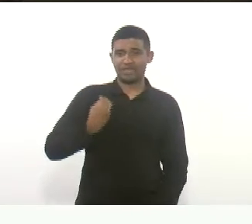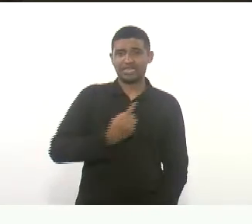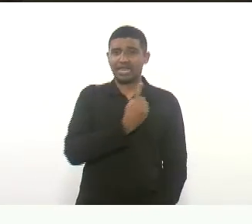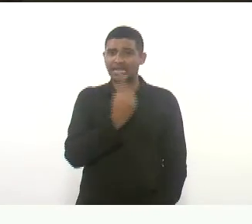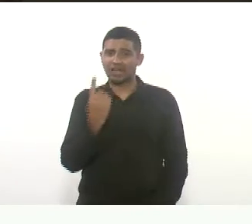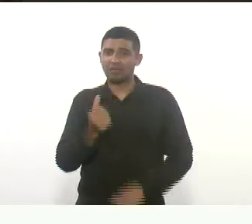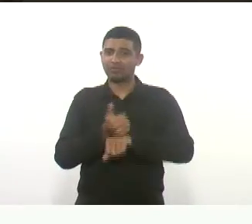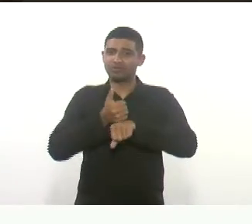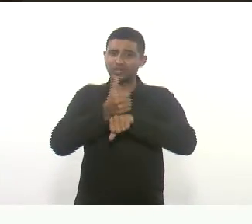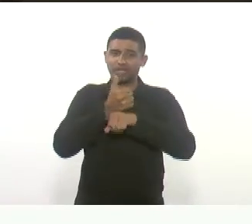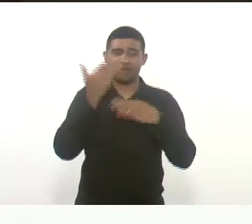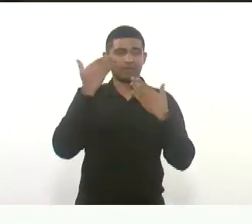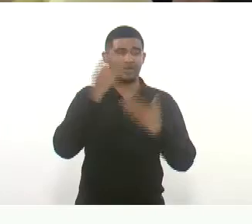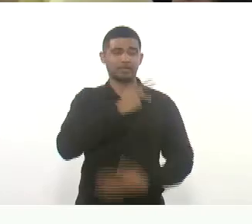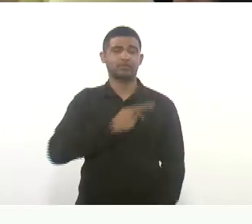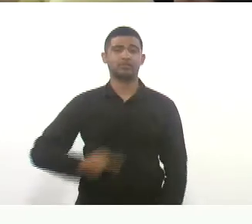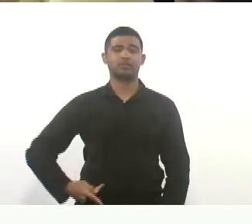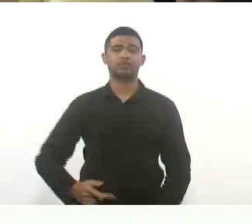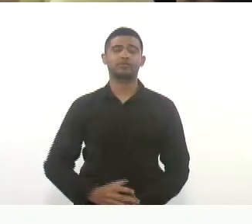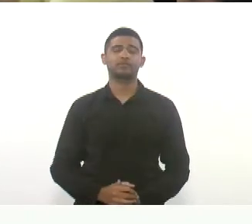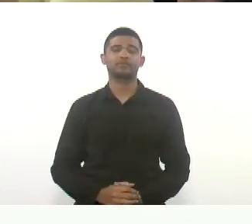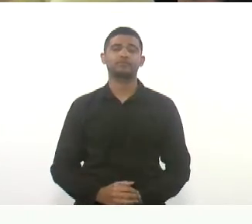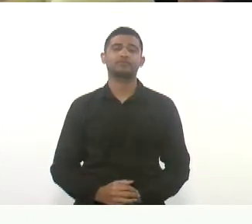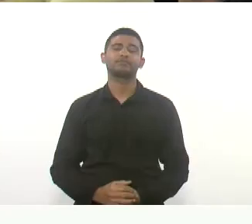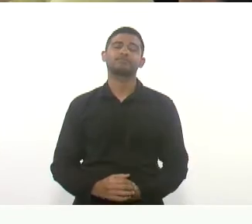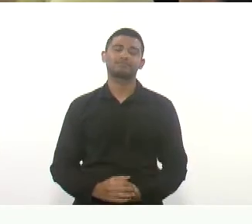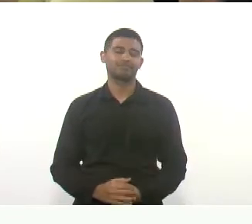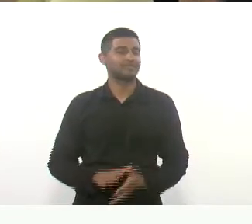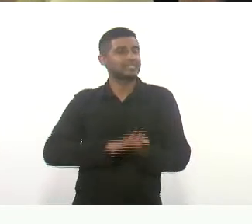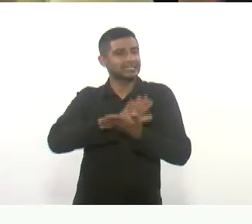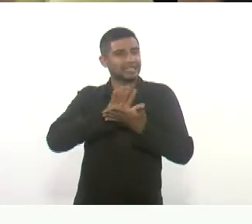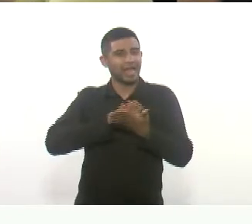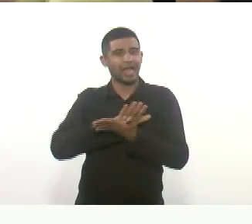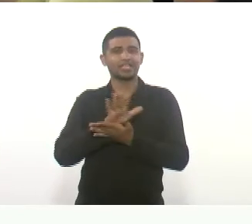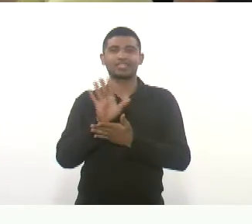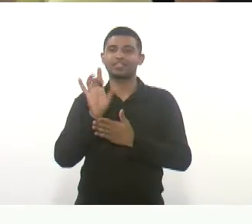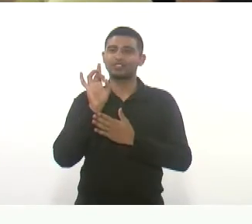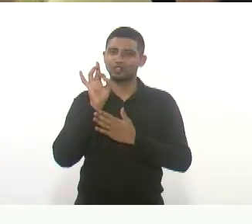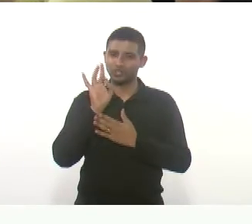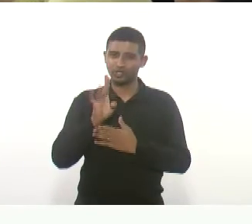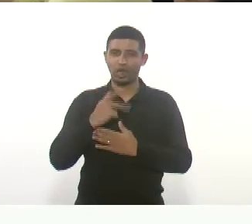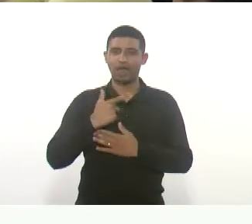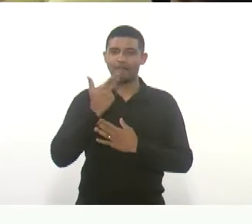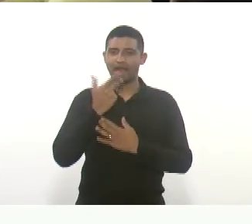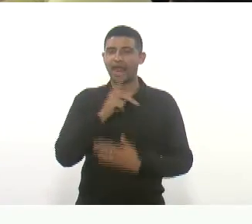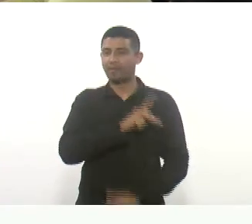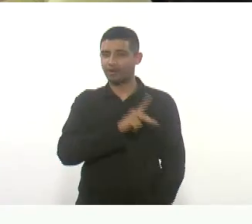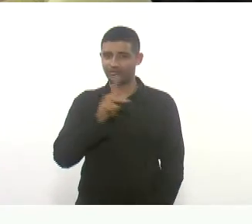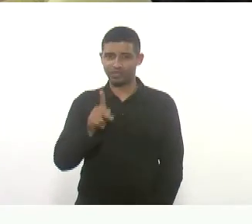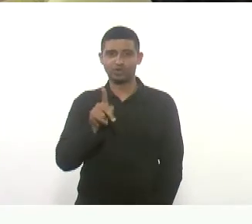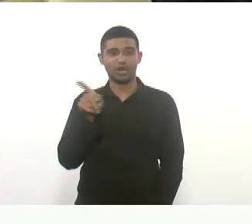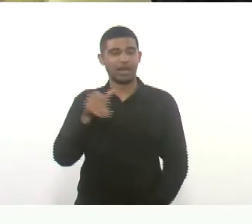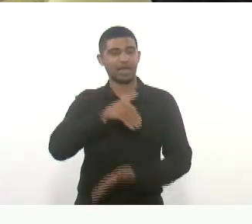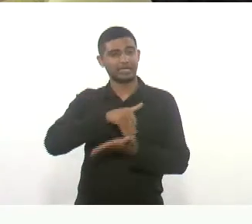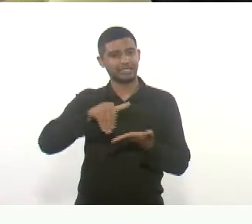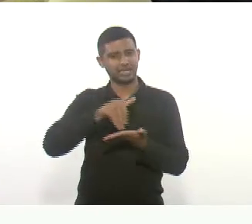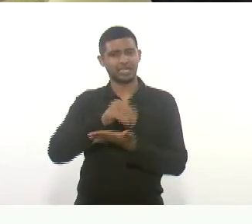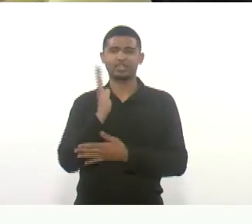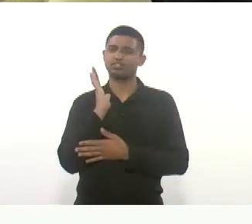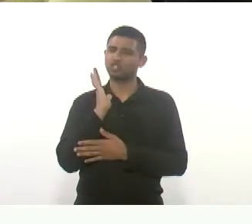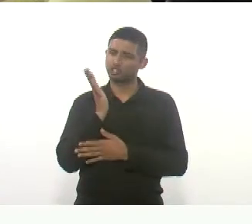cada servidor. Então, obrigado, presidente. Bom, de nada, só complementando com relação aos professores, a Secretaria já